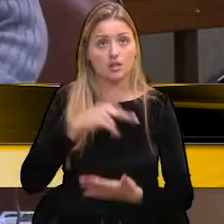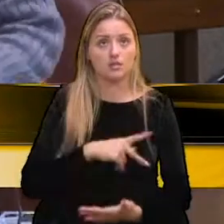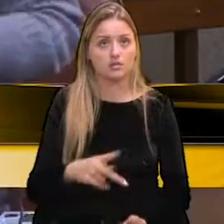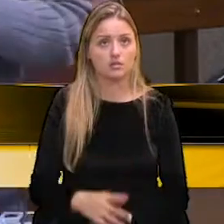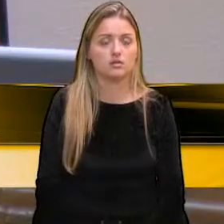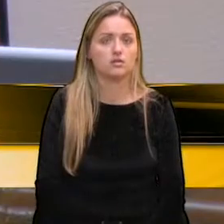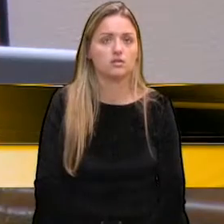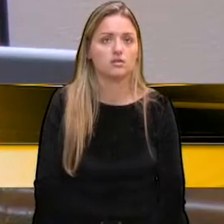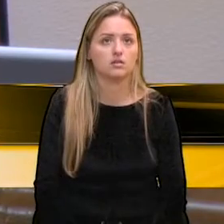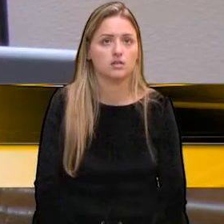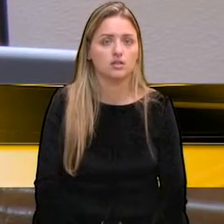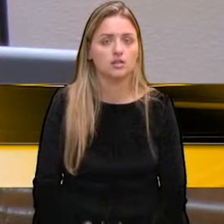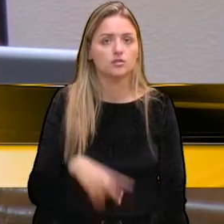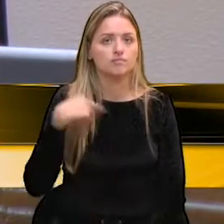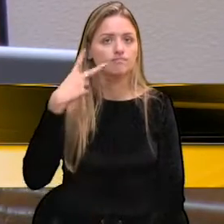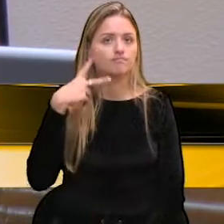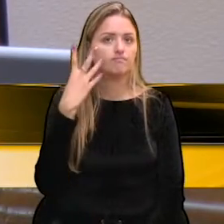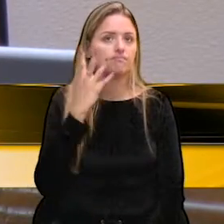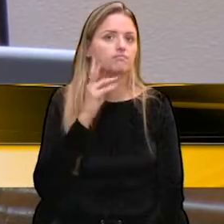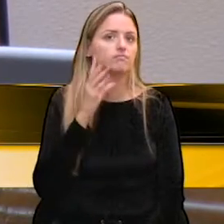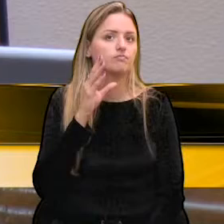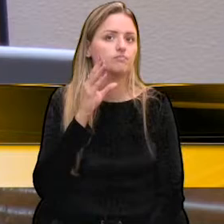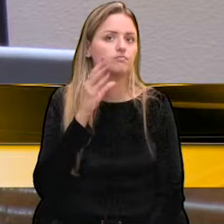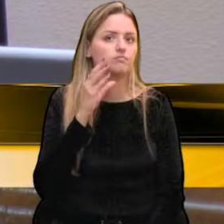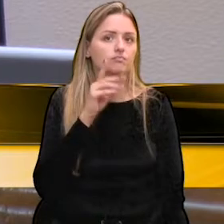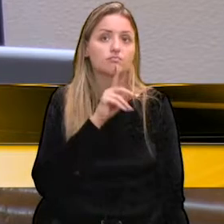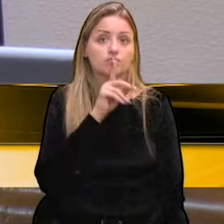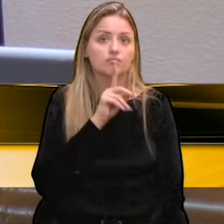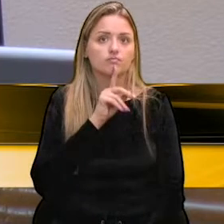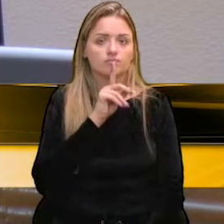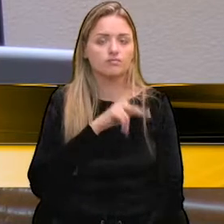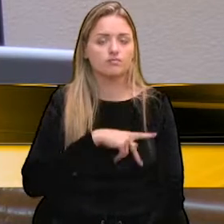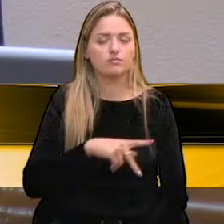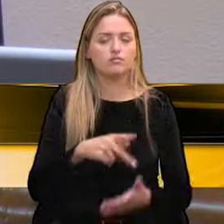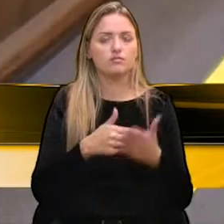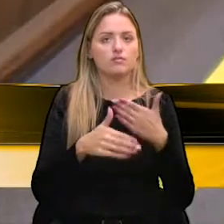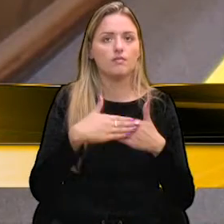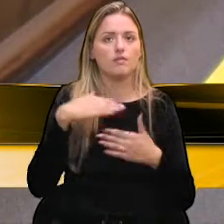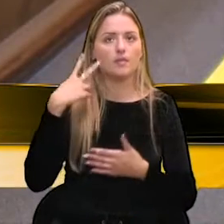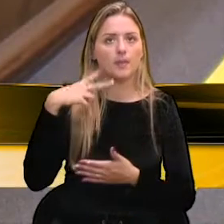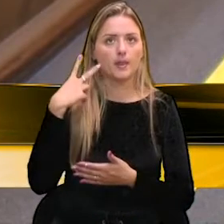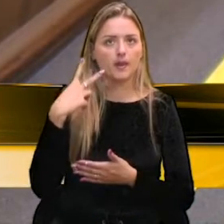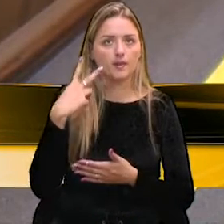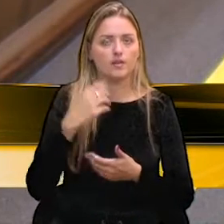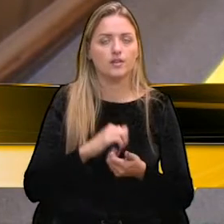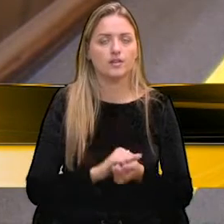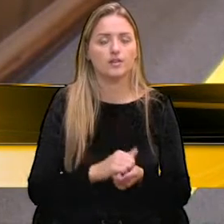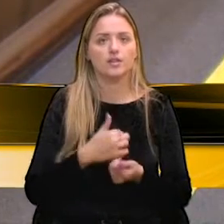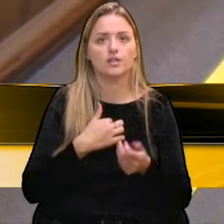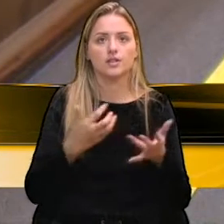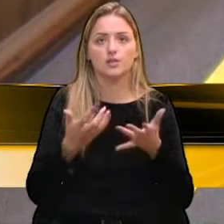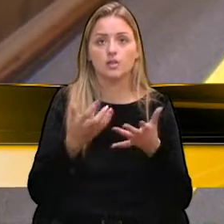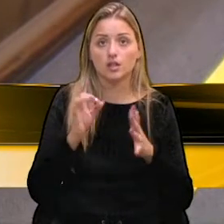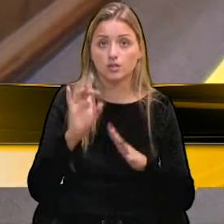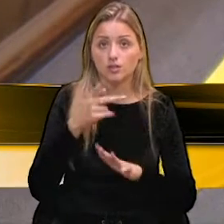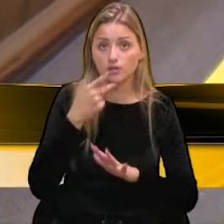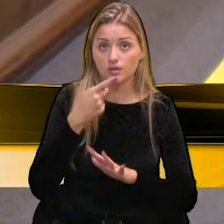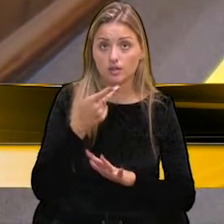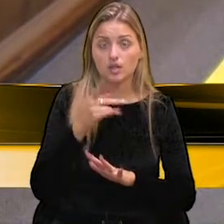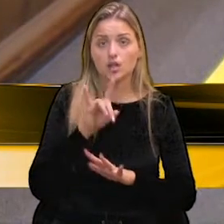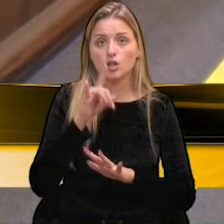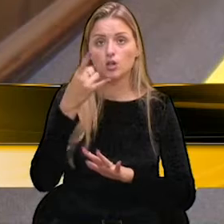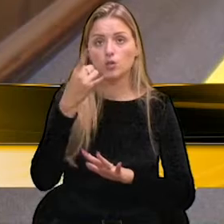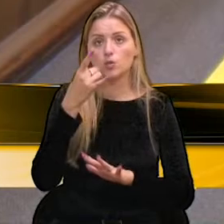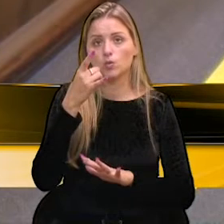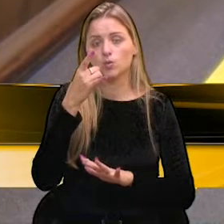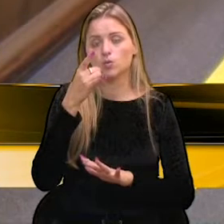Obrigado, senhor presidente. Vereador Alberto Menegossi. Senhor presidente, senhores vereadores, senhoras vereadoras, só destacar um evento que aconteceu no último